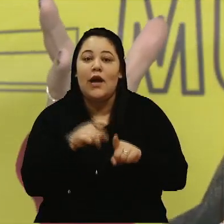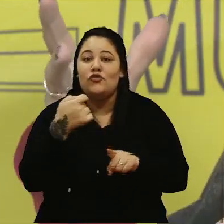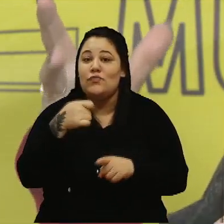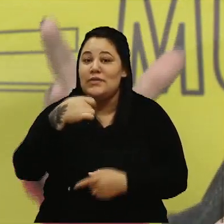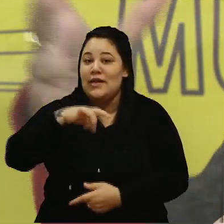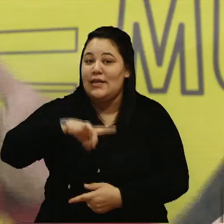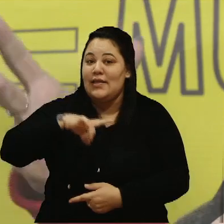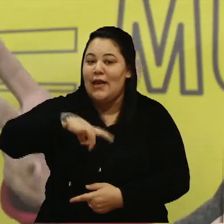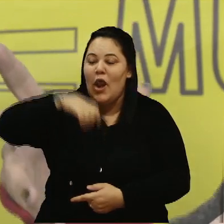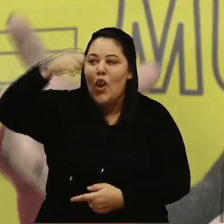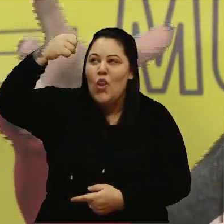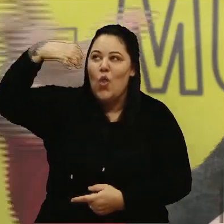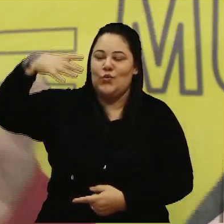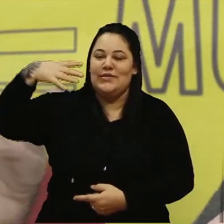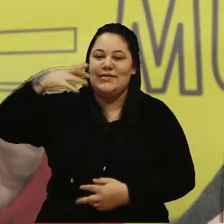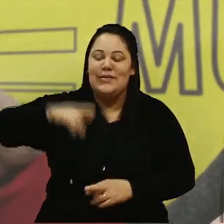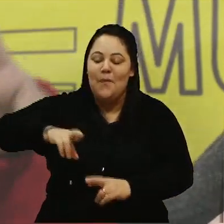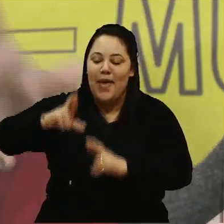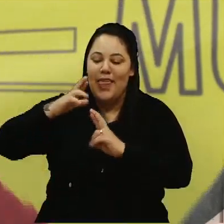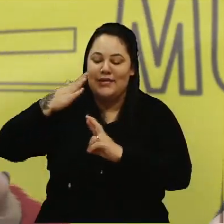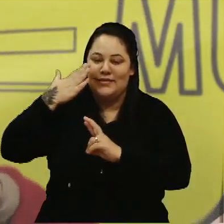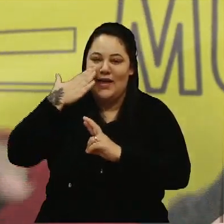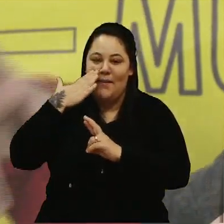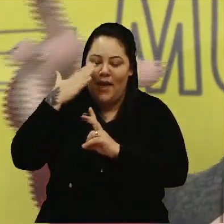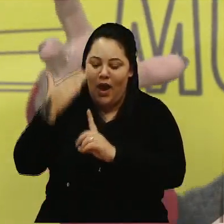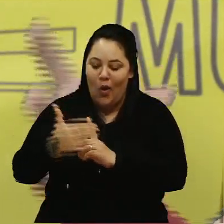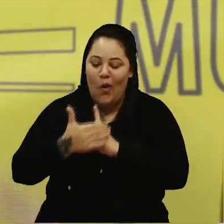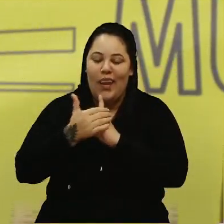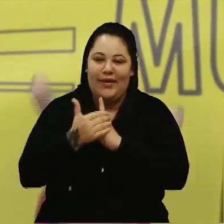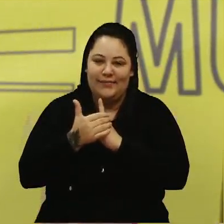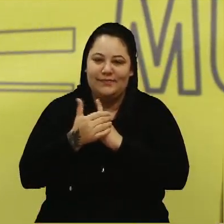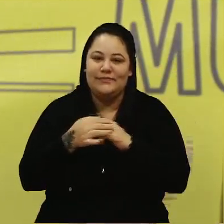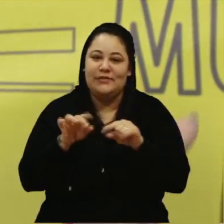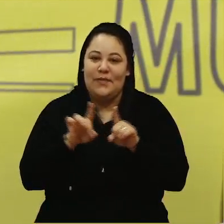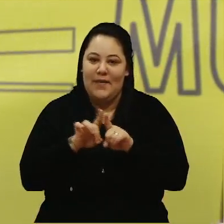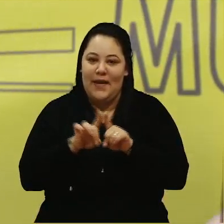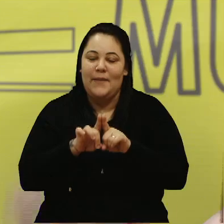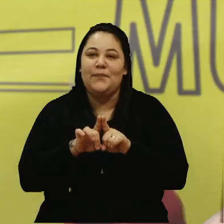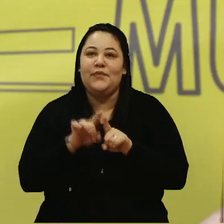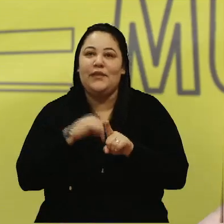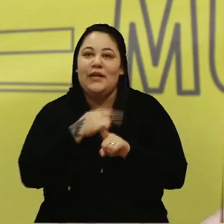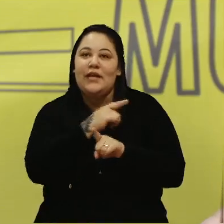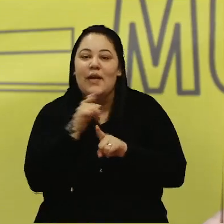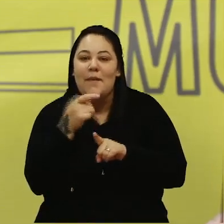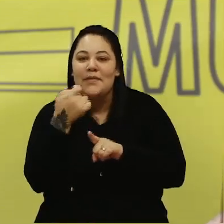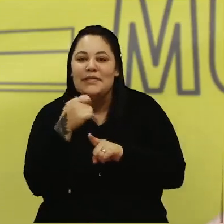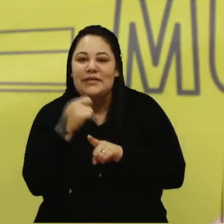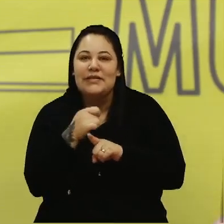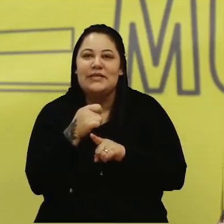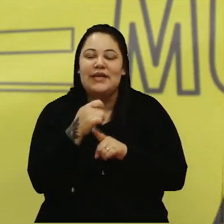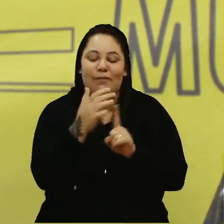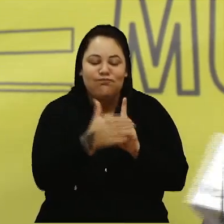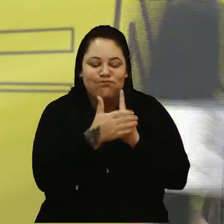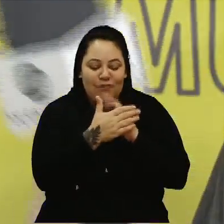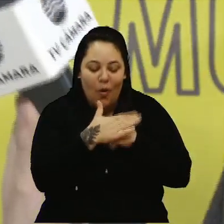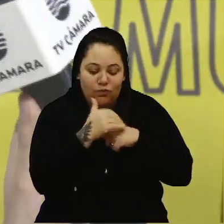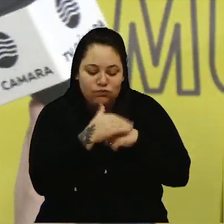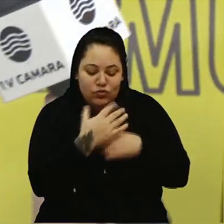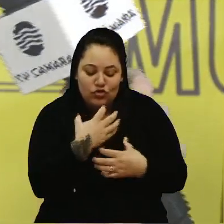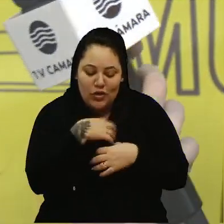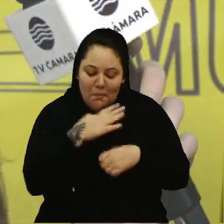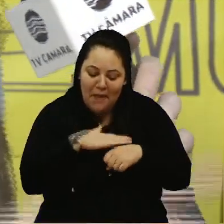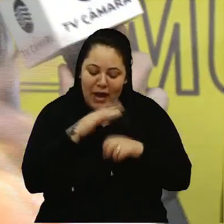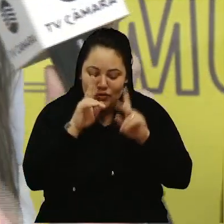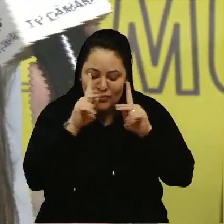luz, mostrar que a gente tem que discutir, que a gente tem que debater e que a gente precisa pensar melhor, precisa pensar em acolhimento e humanização.